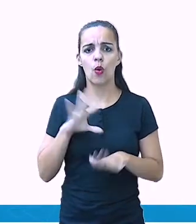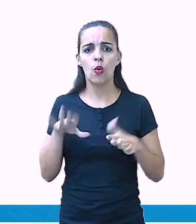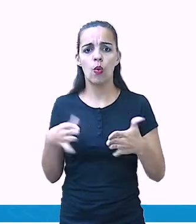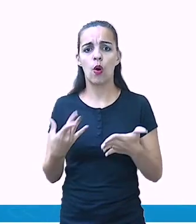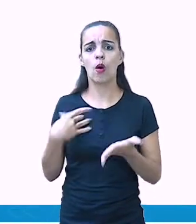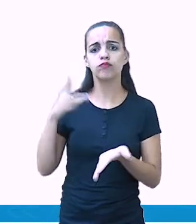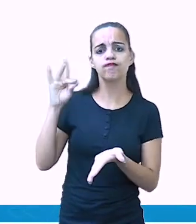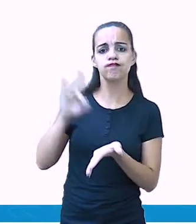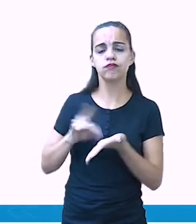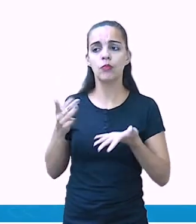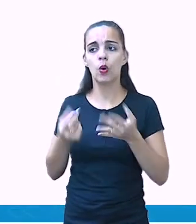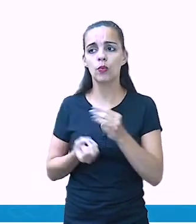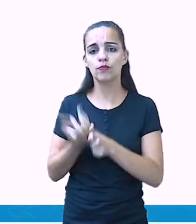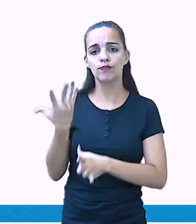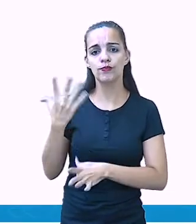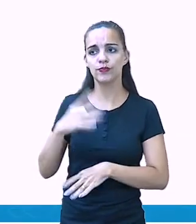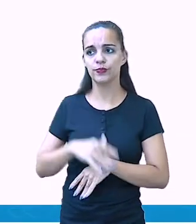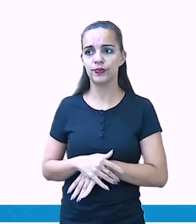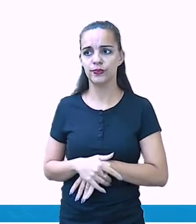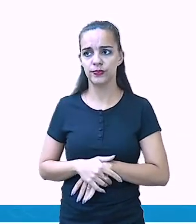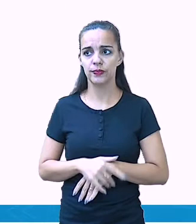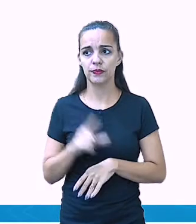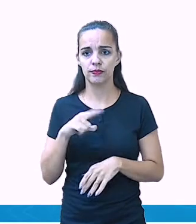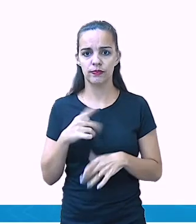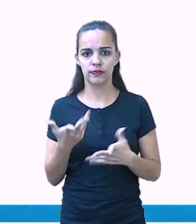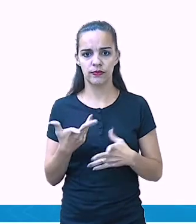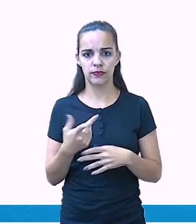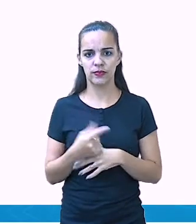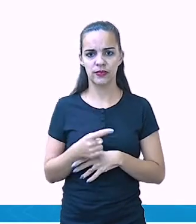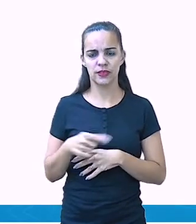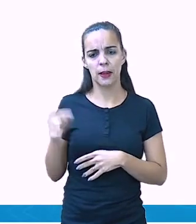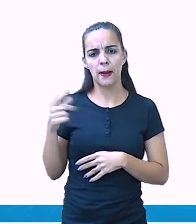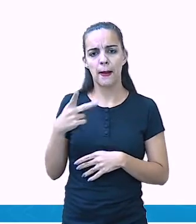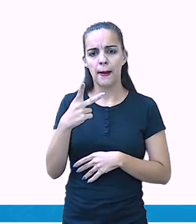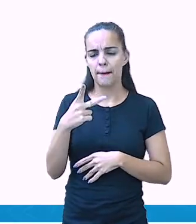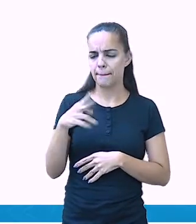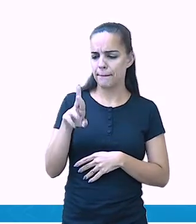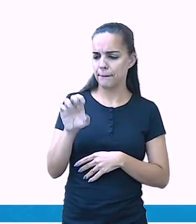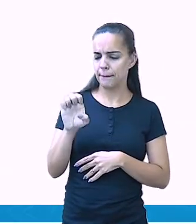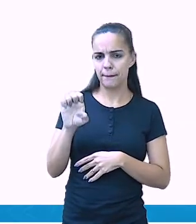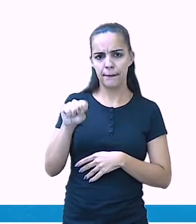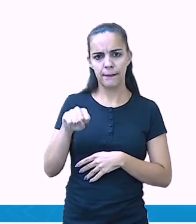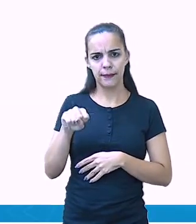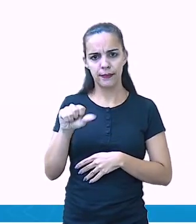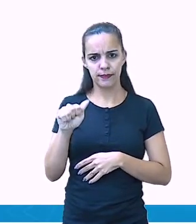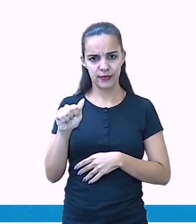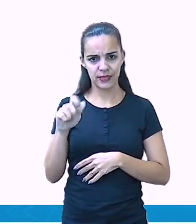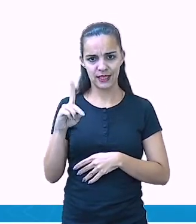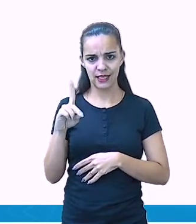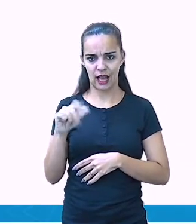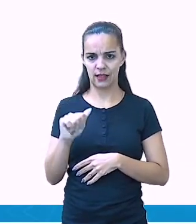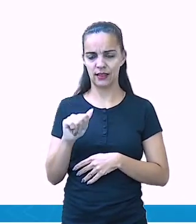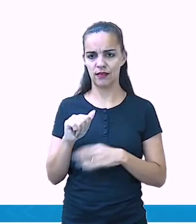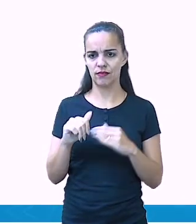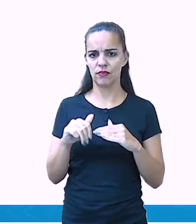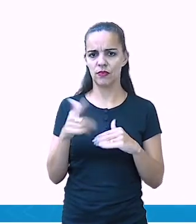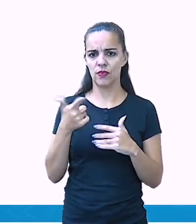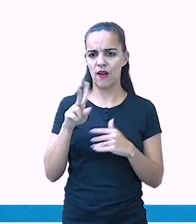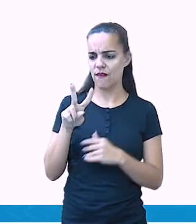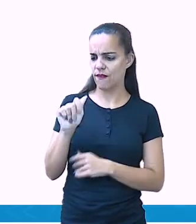surgiu, em tempos muito antigos, essa prensa a vapor, começou a surgir uma forma